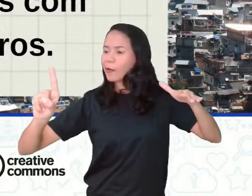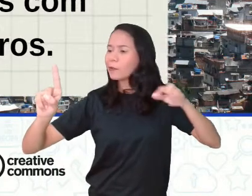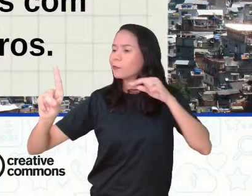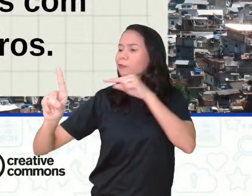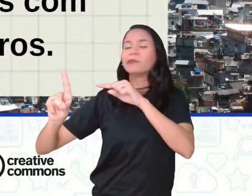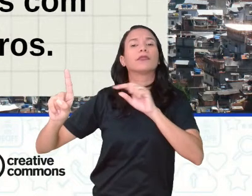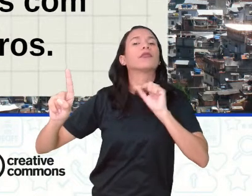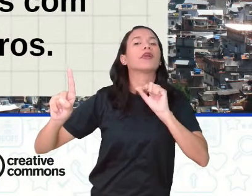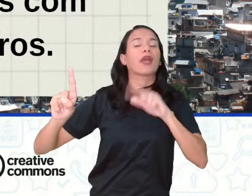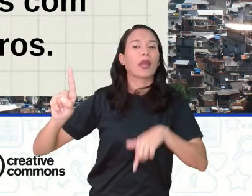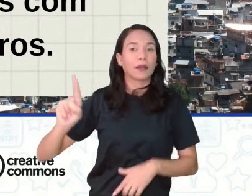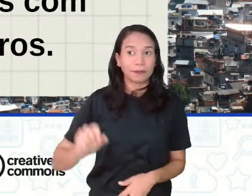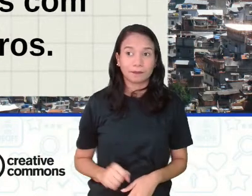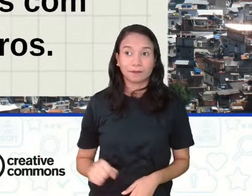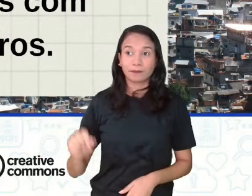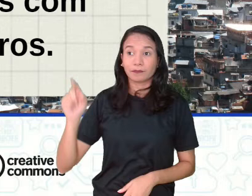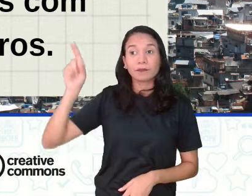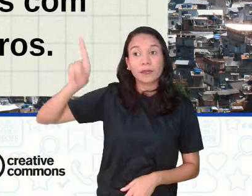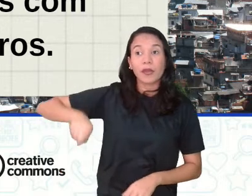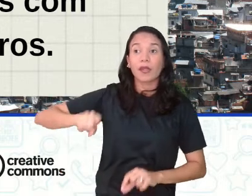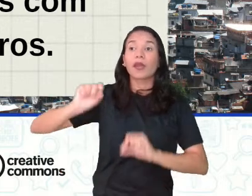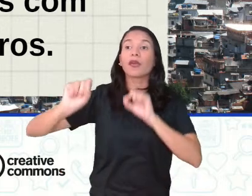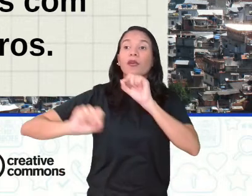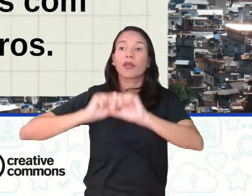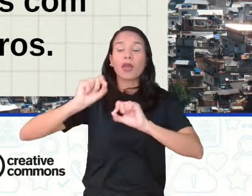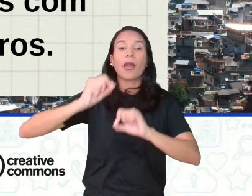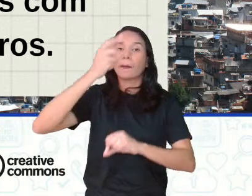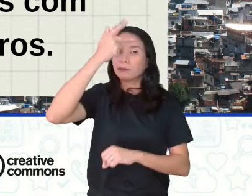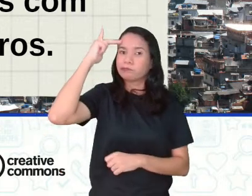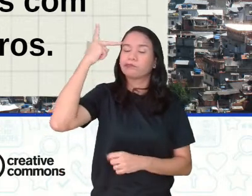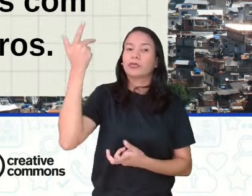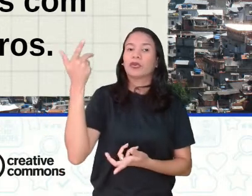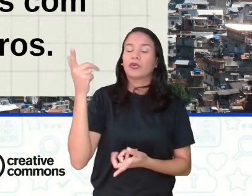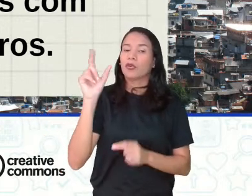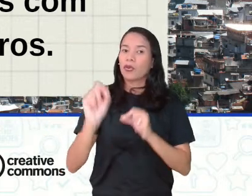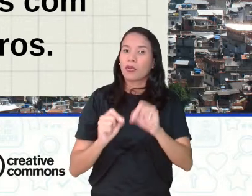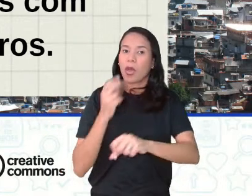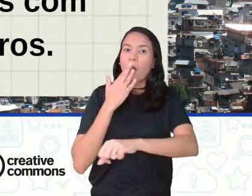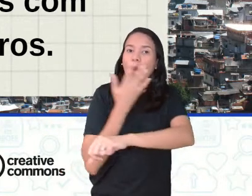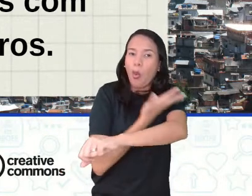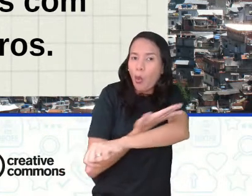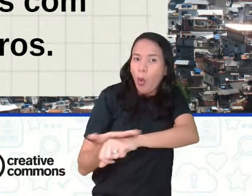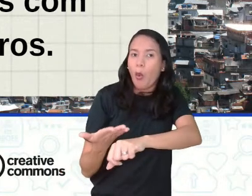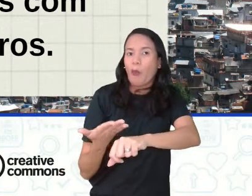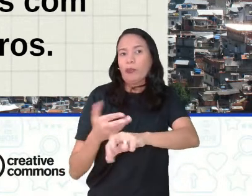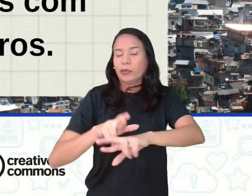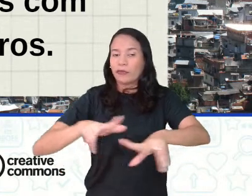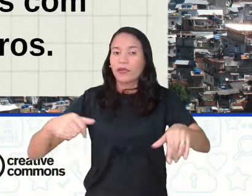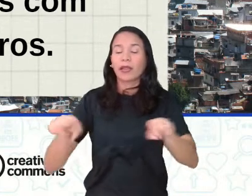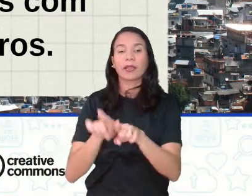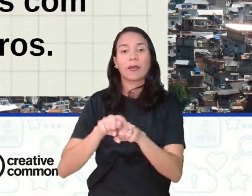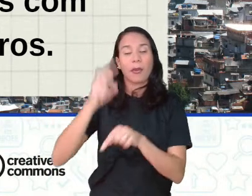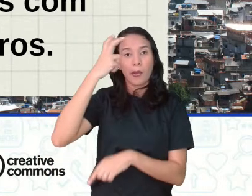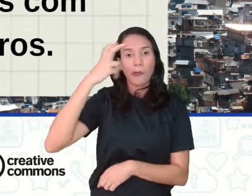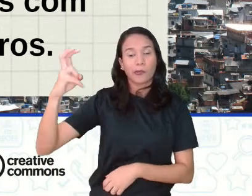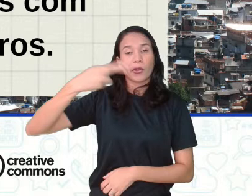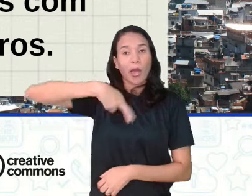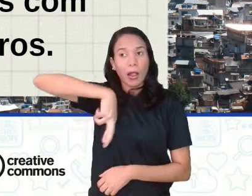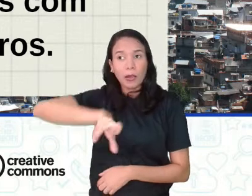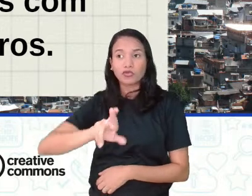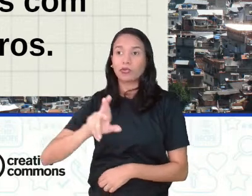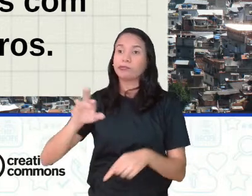Olha aí, ó. Geralmente são o quê, ó? As minorias étnicas, culturais e